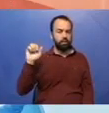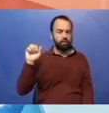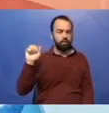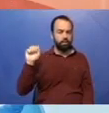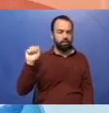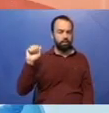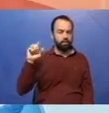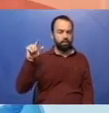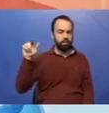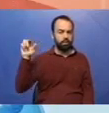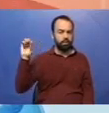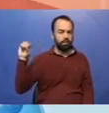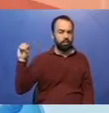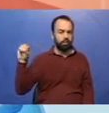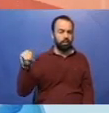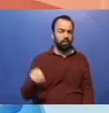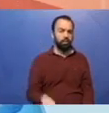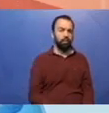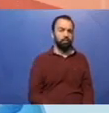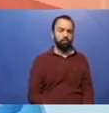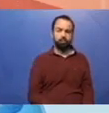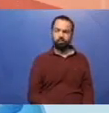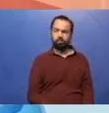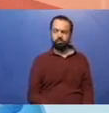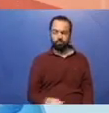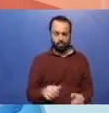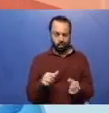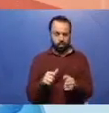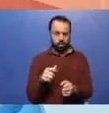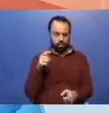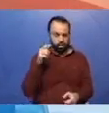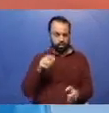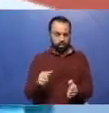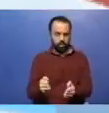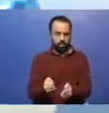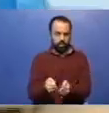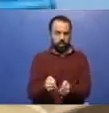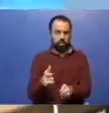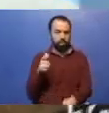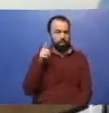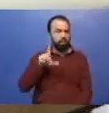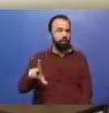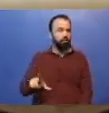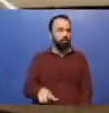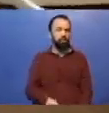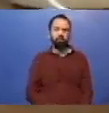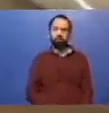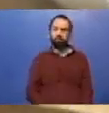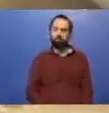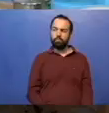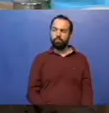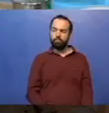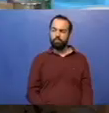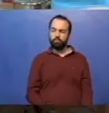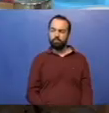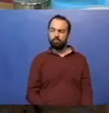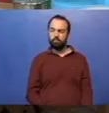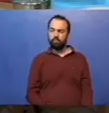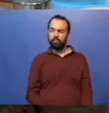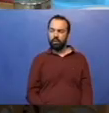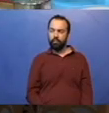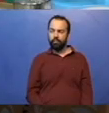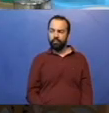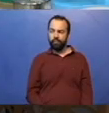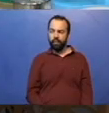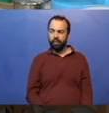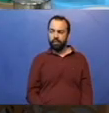ficou no estado sólido. Eu falo que dá para a gente pegar a água, ok? Tá? Então,